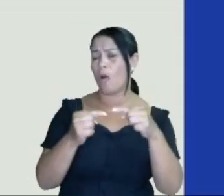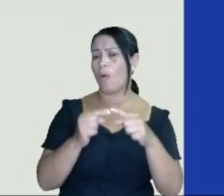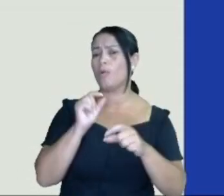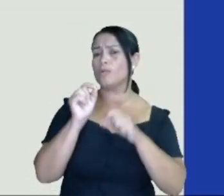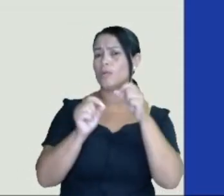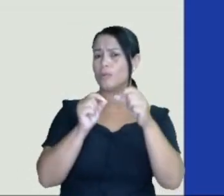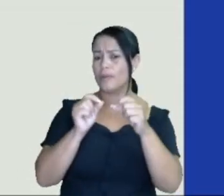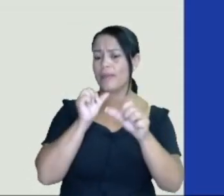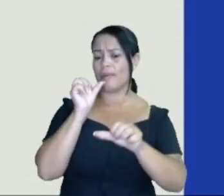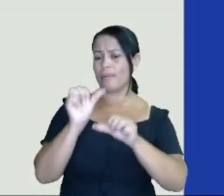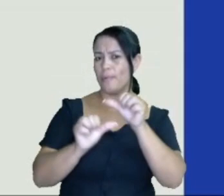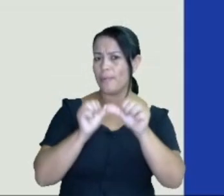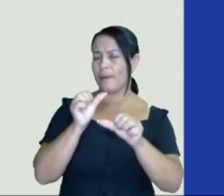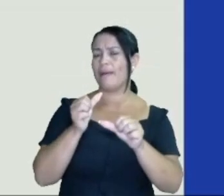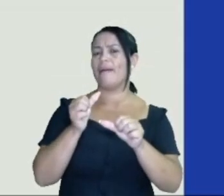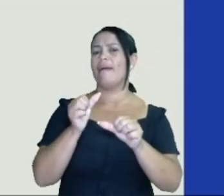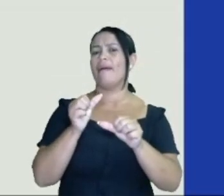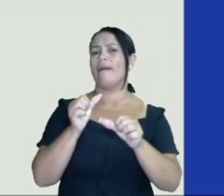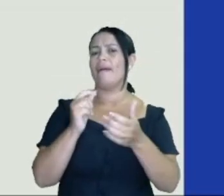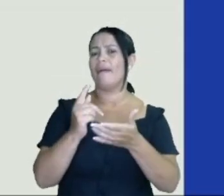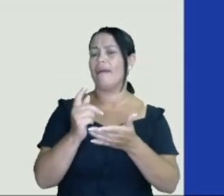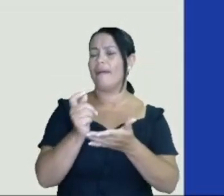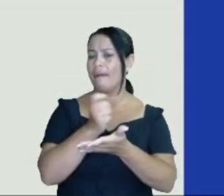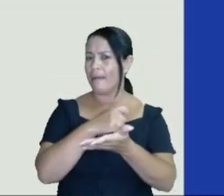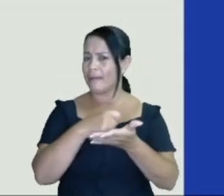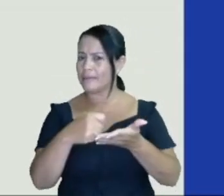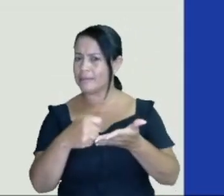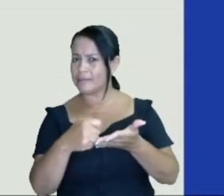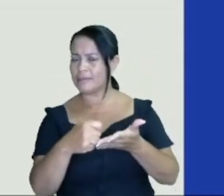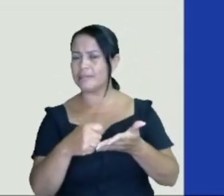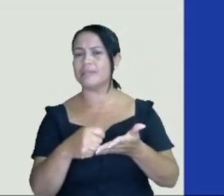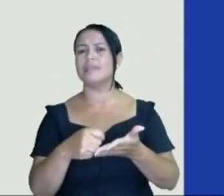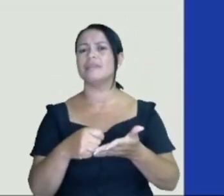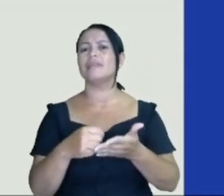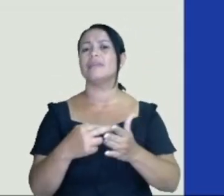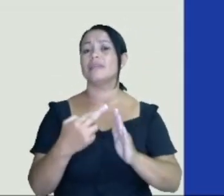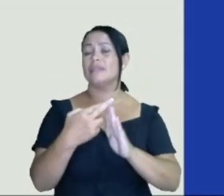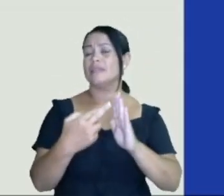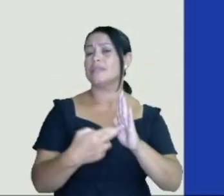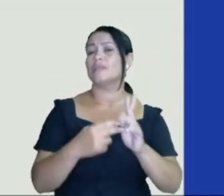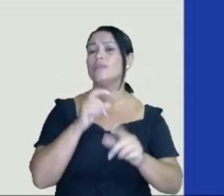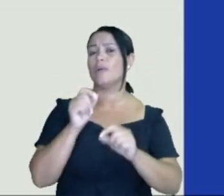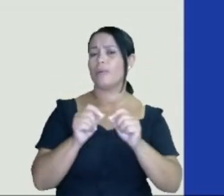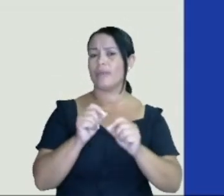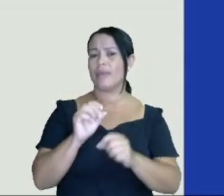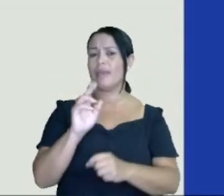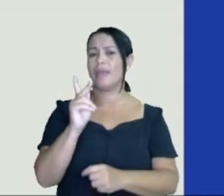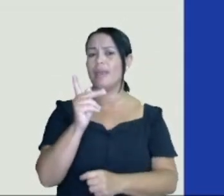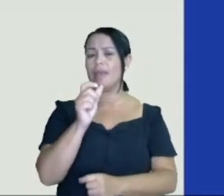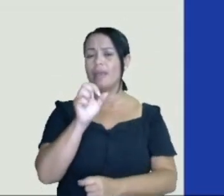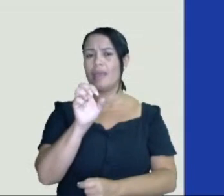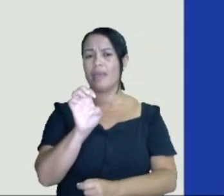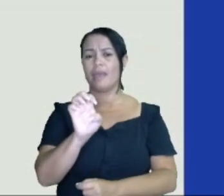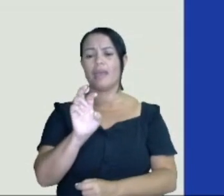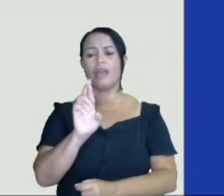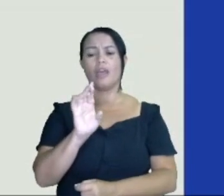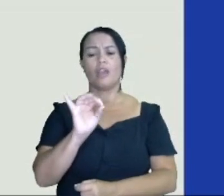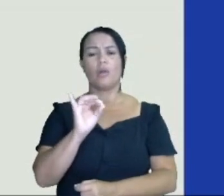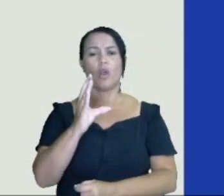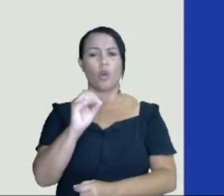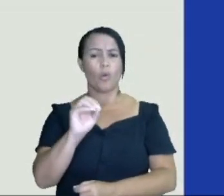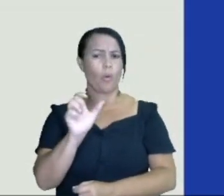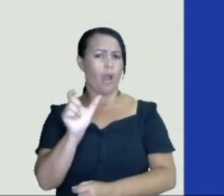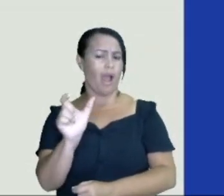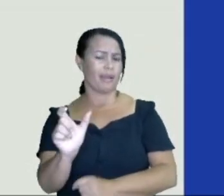reforma ortográfica, heróico aqui, ela não é uma oxítona, a penúltima